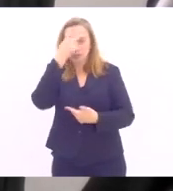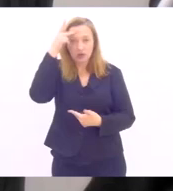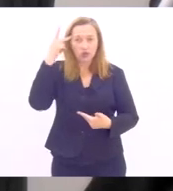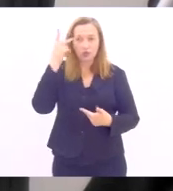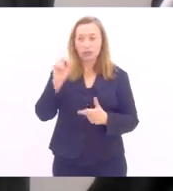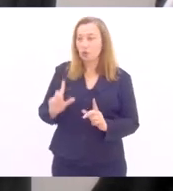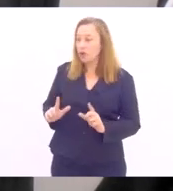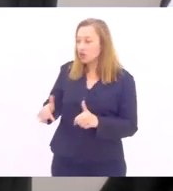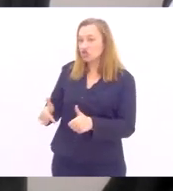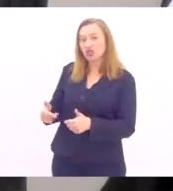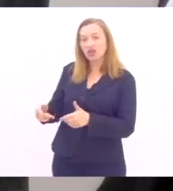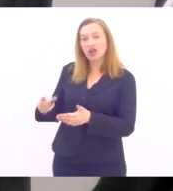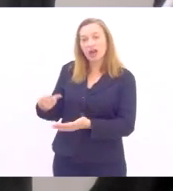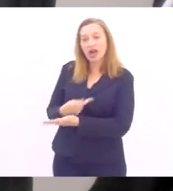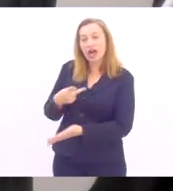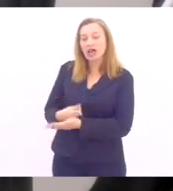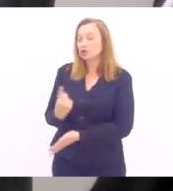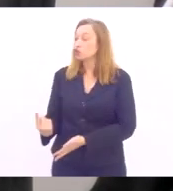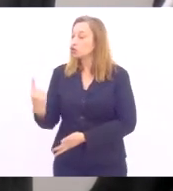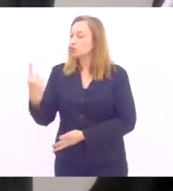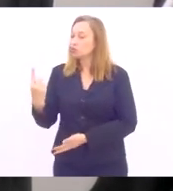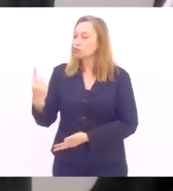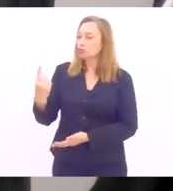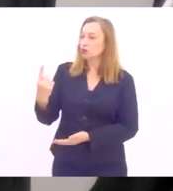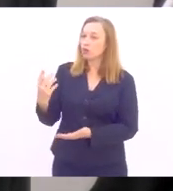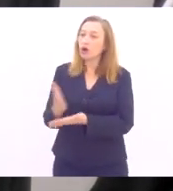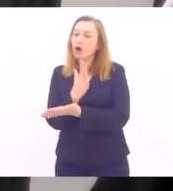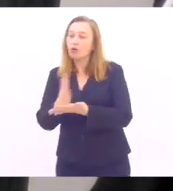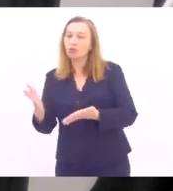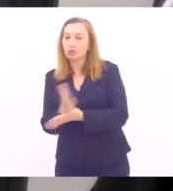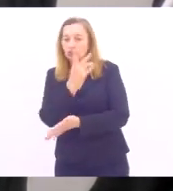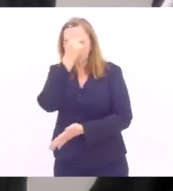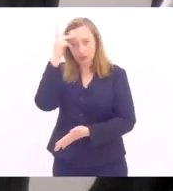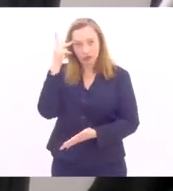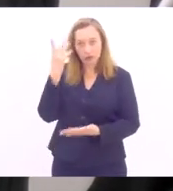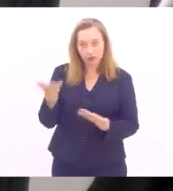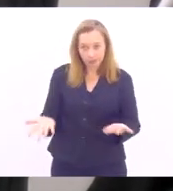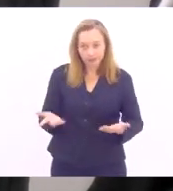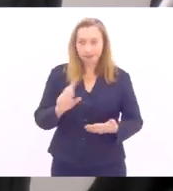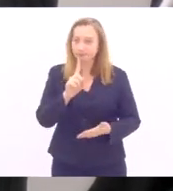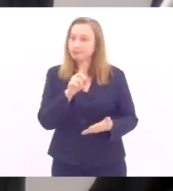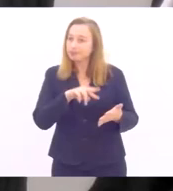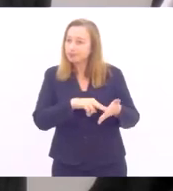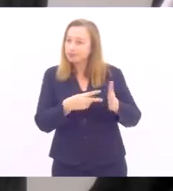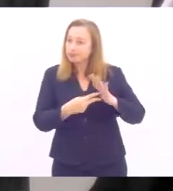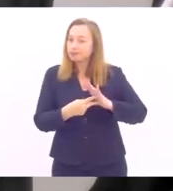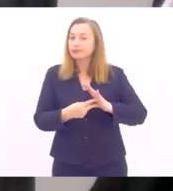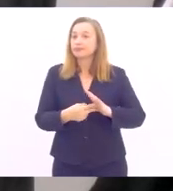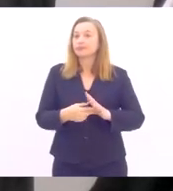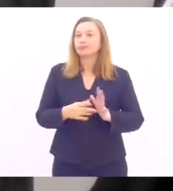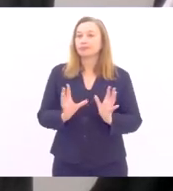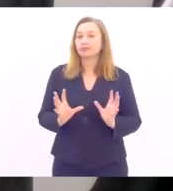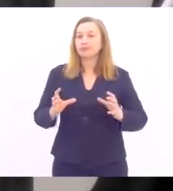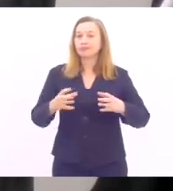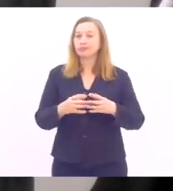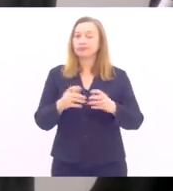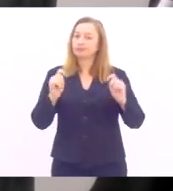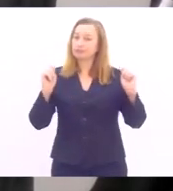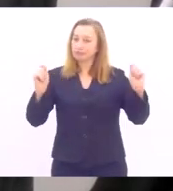atitudes ilegais cometidas por algumas pessoas individualizadas. Isso não significa que as torcidas não